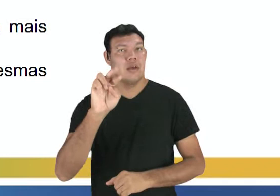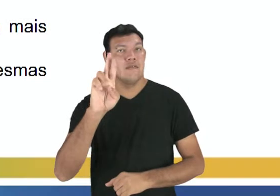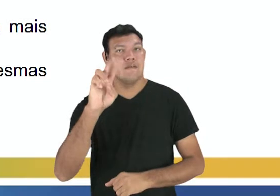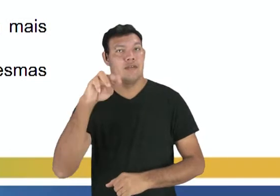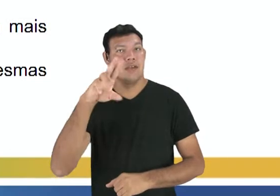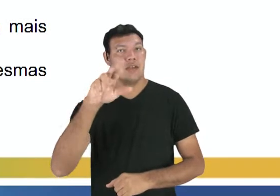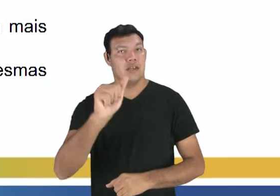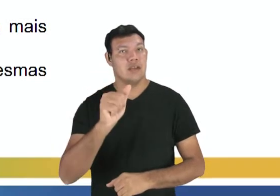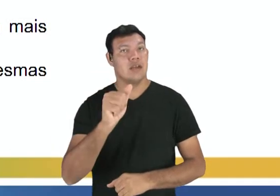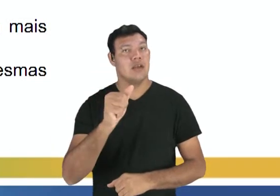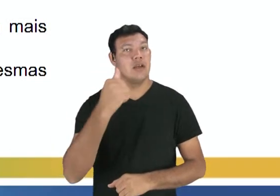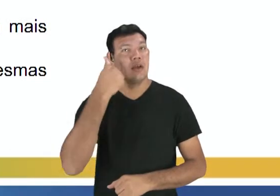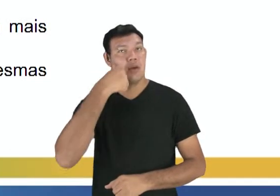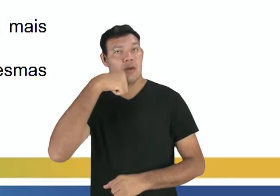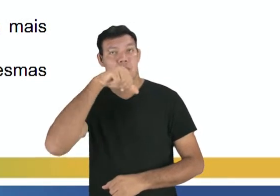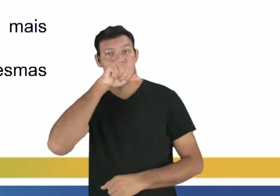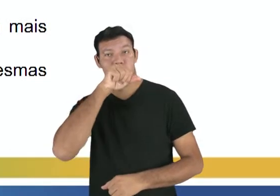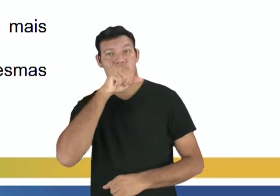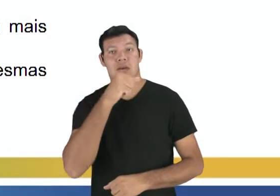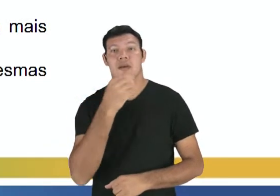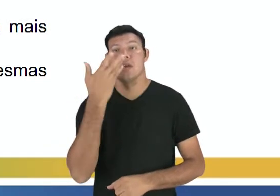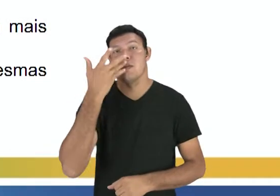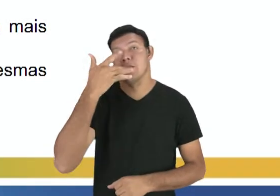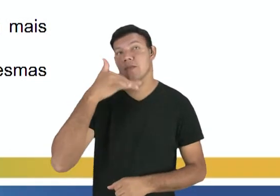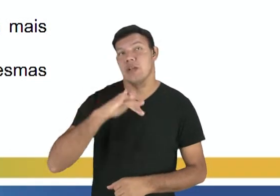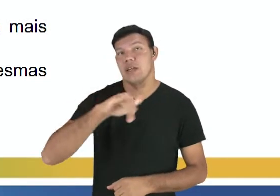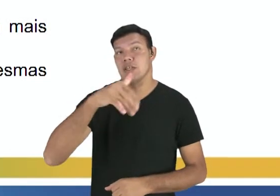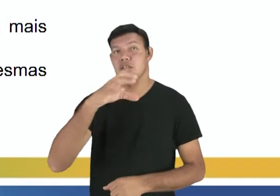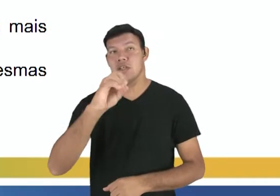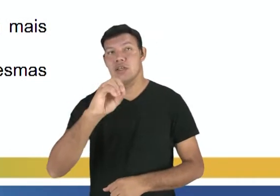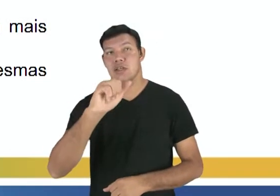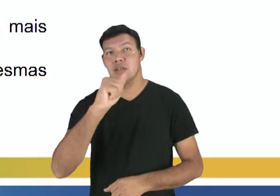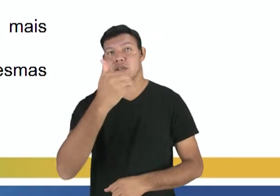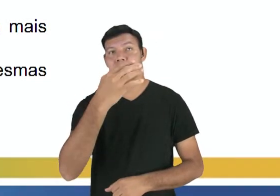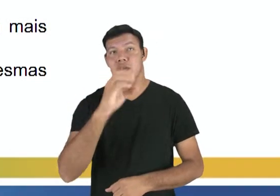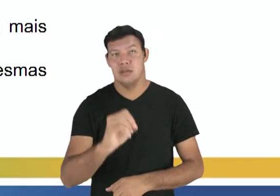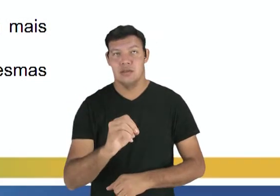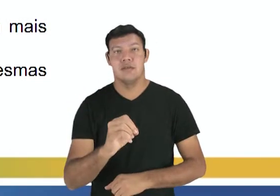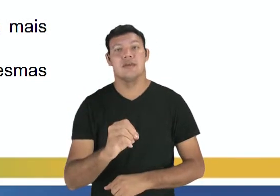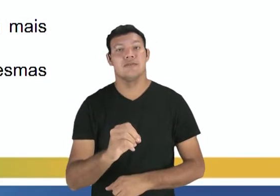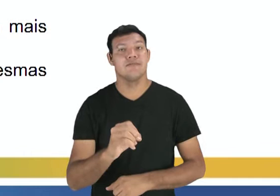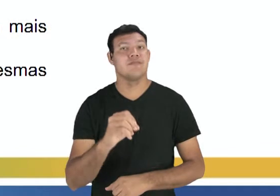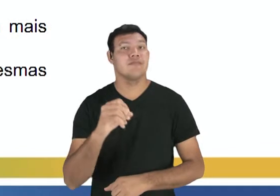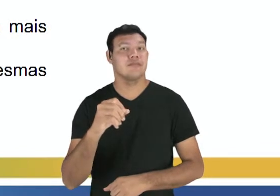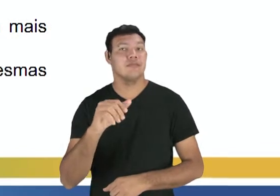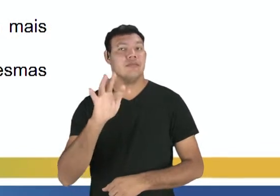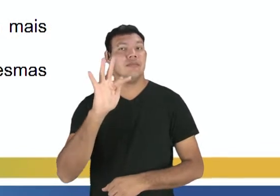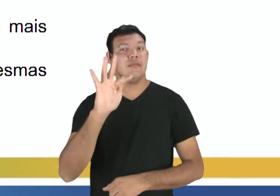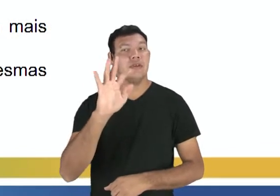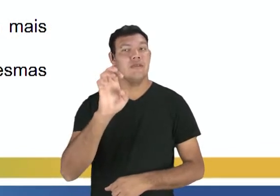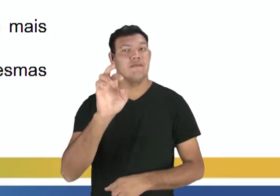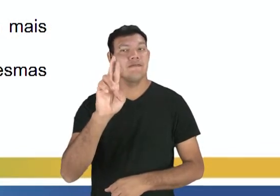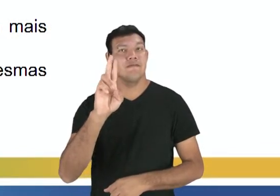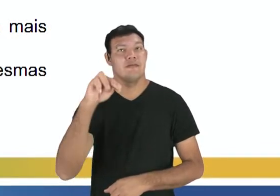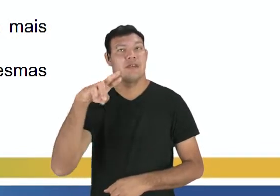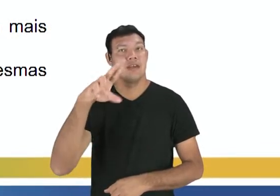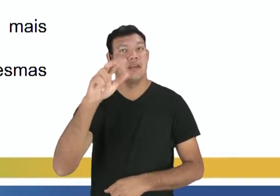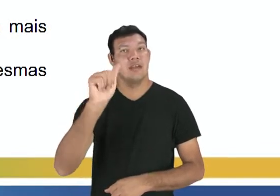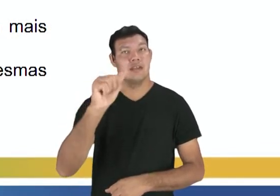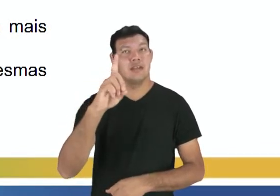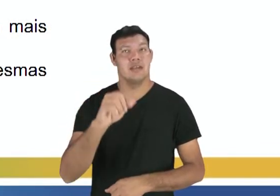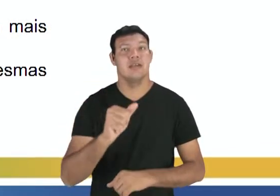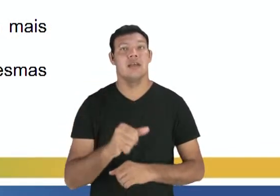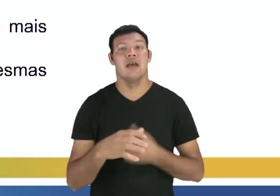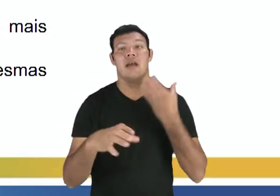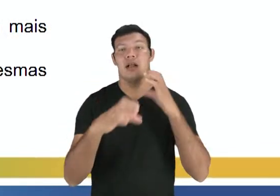bem. Né? Para isso que nós usamos os pronomes. Fernanda é minha mãe. Ela canta muito bem. Olhem